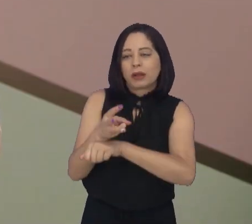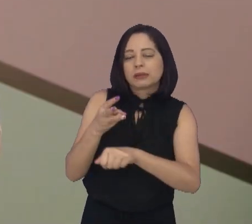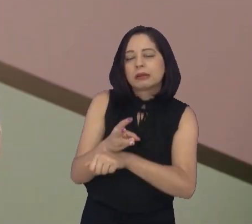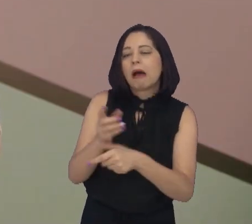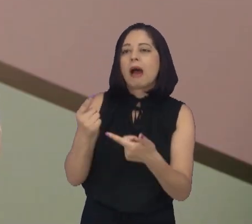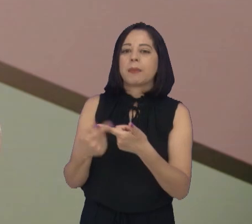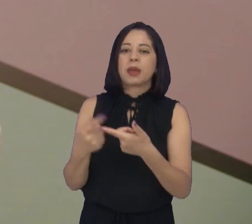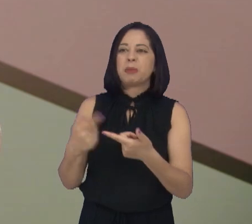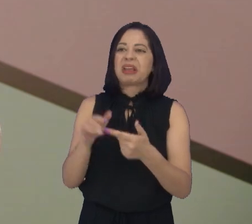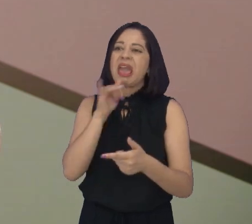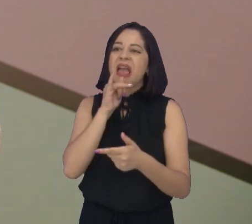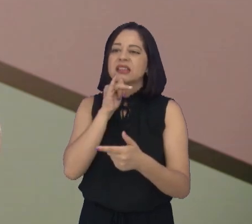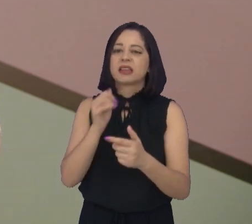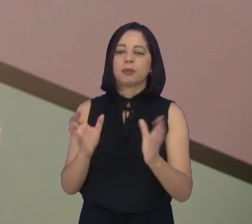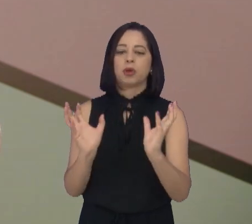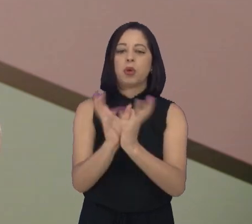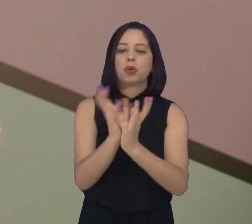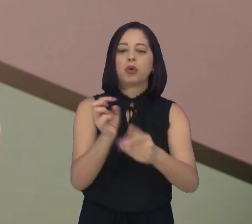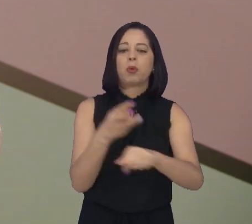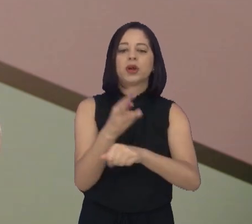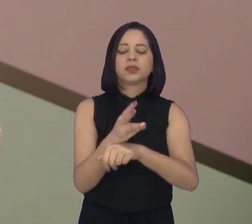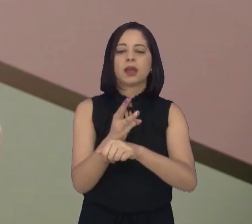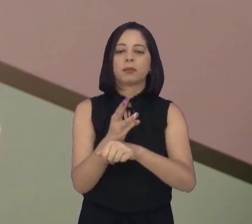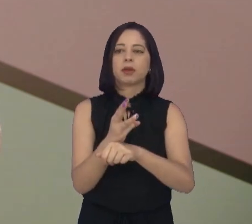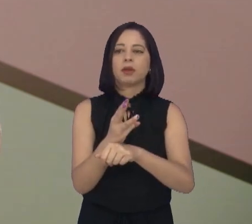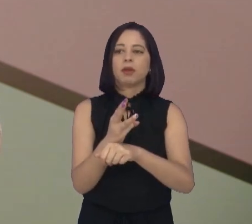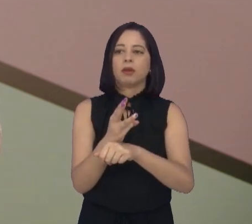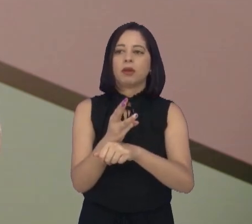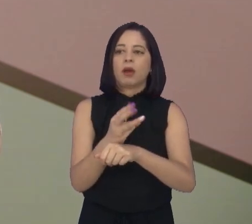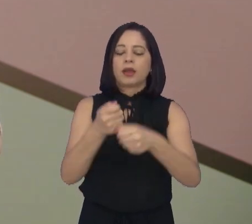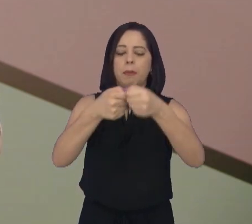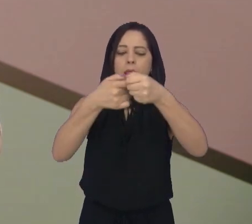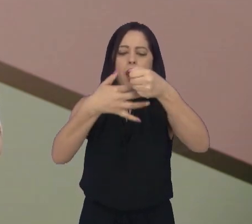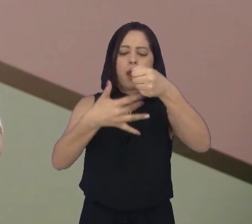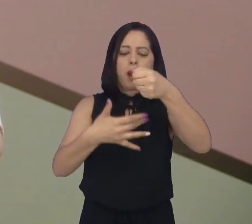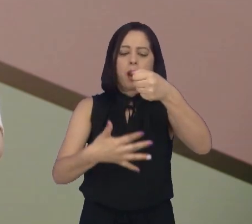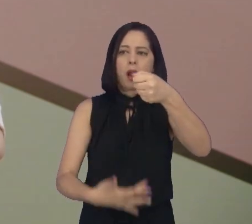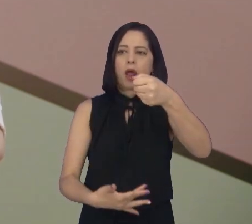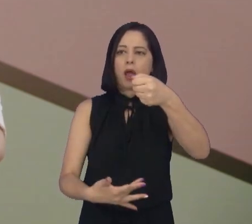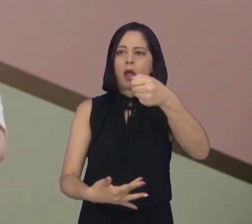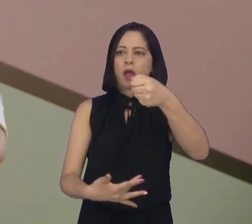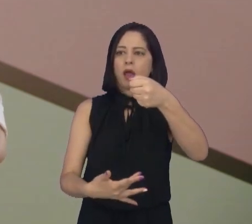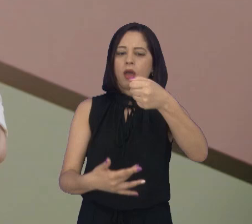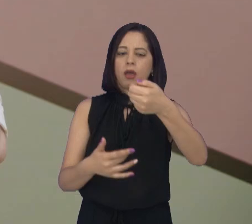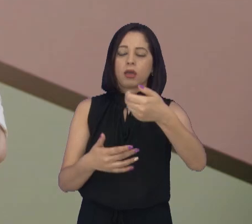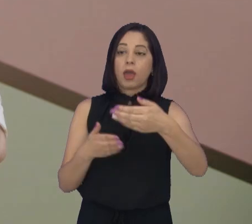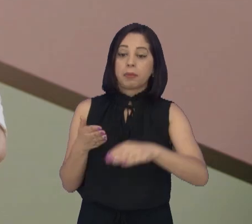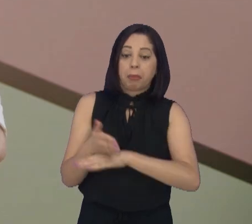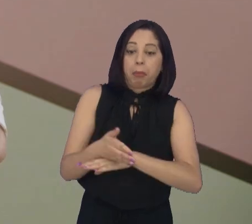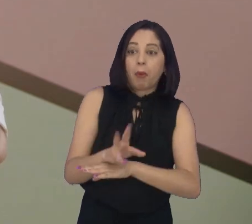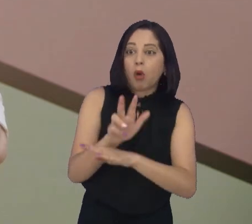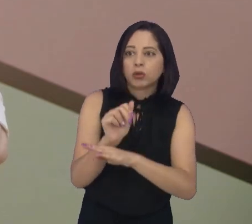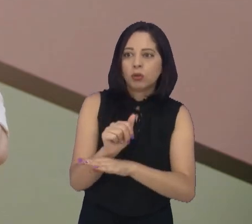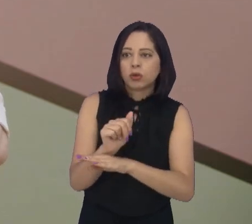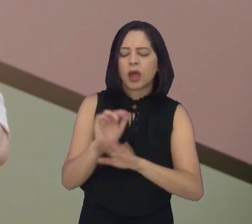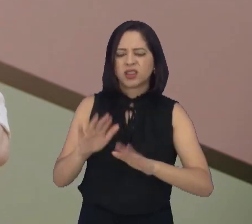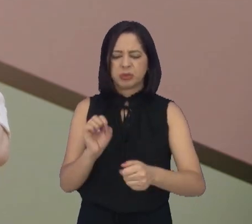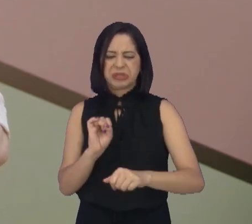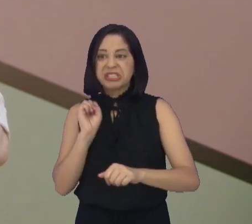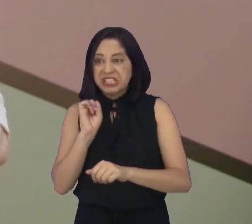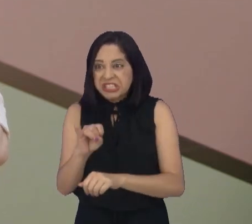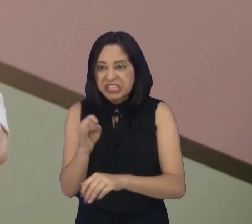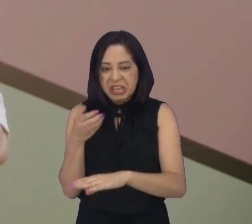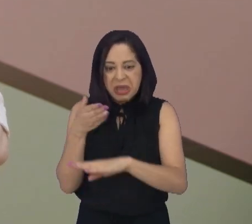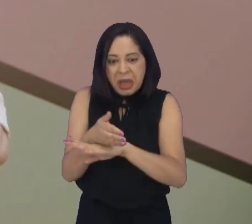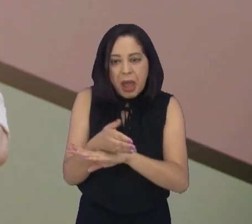vezes ficam lá sem responder, com muitas mensagens. E é importante a gente entender que também a gente se desfazer daquilo que não agrega valor